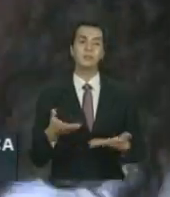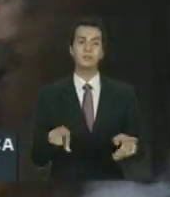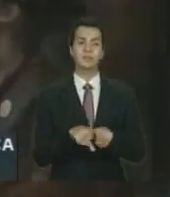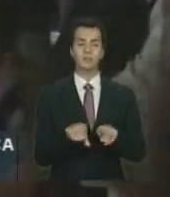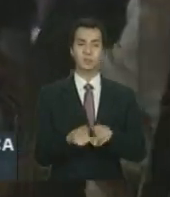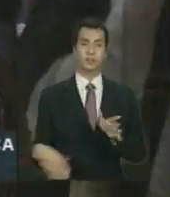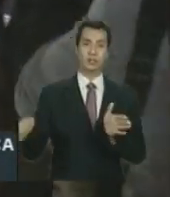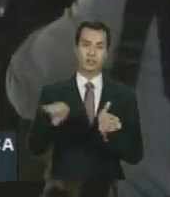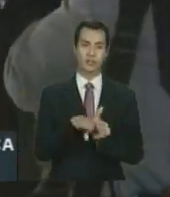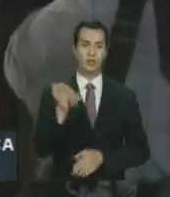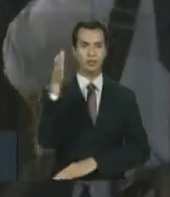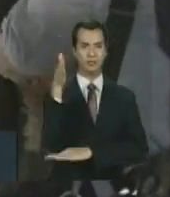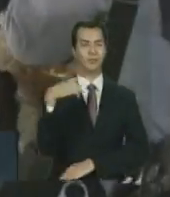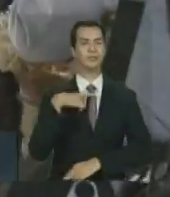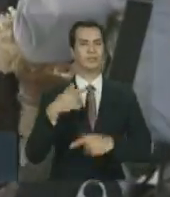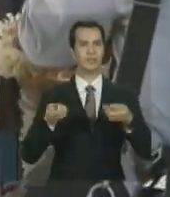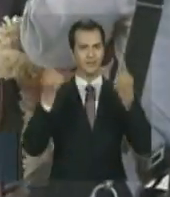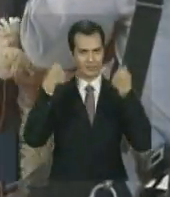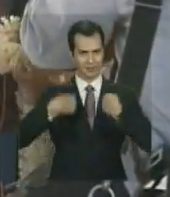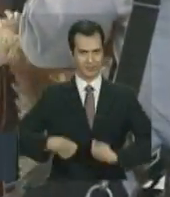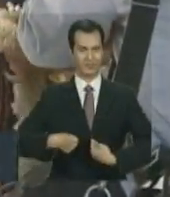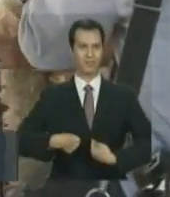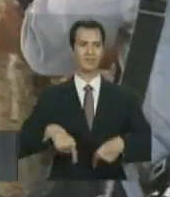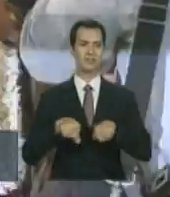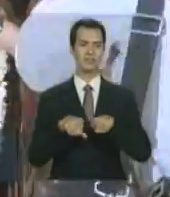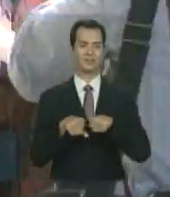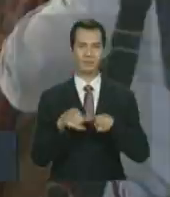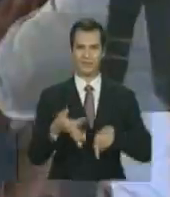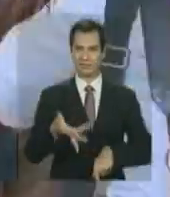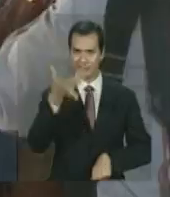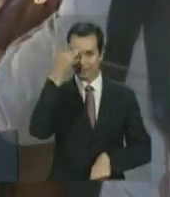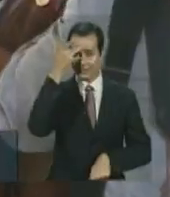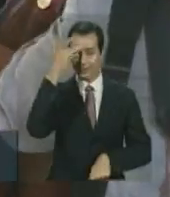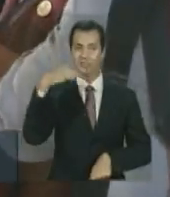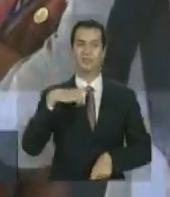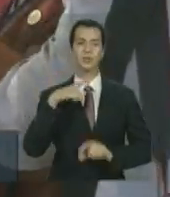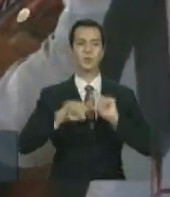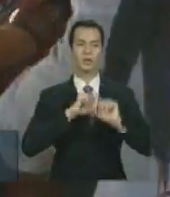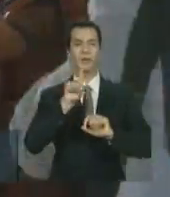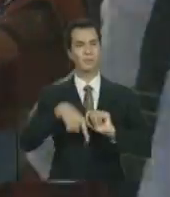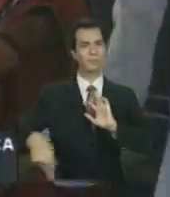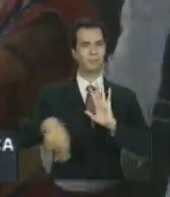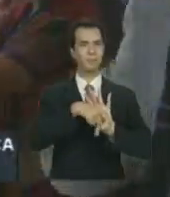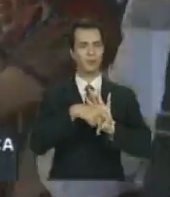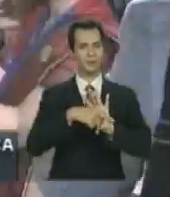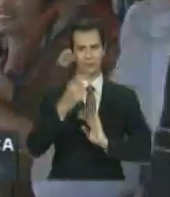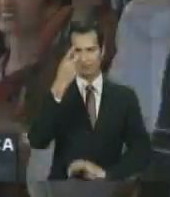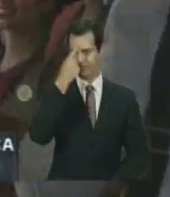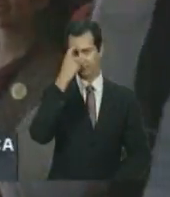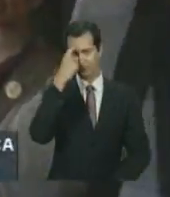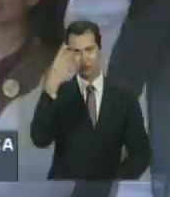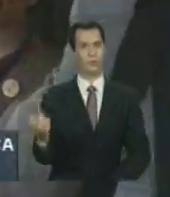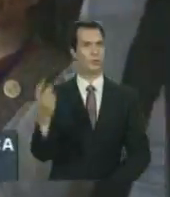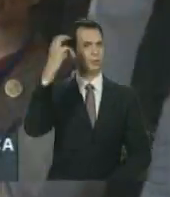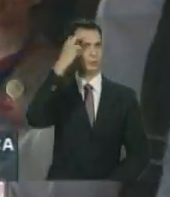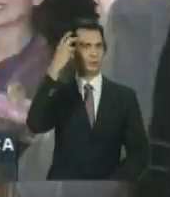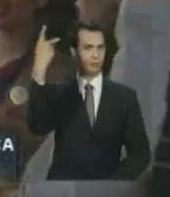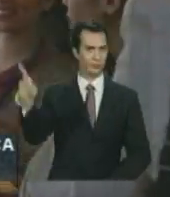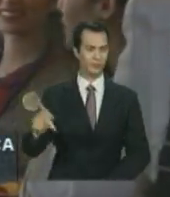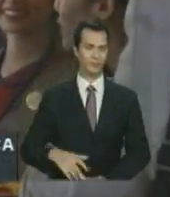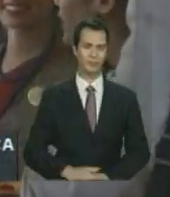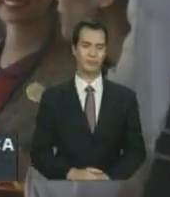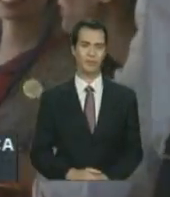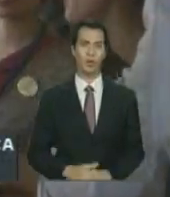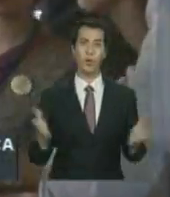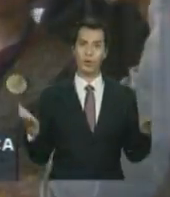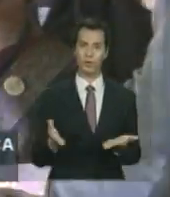de flores e um bindi, o tradicional pontinho vermelho na testa, marca registrada dos indianos. Hoje ela não cumpre